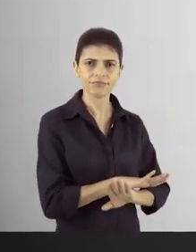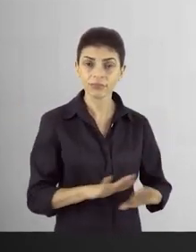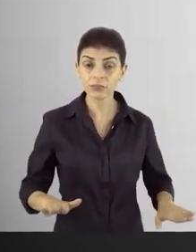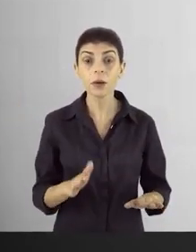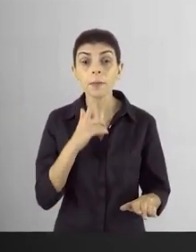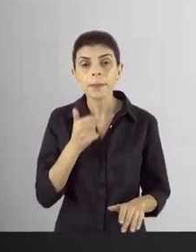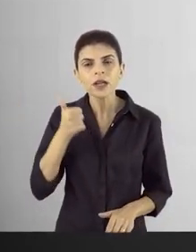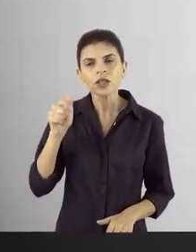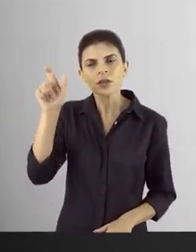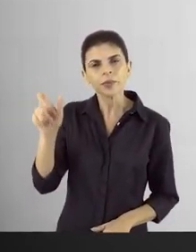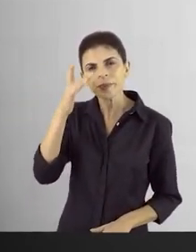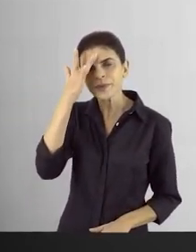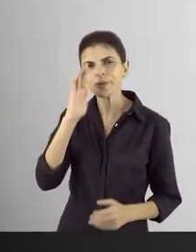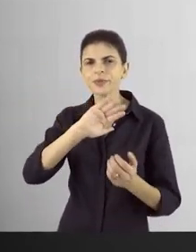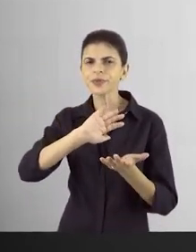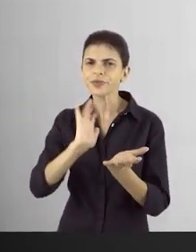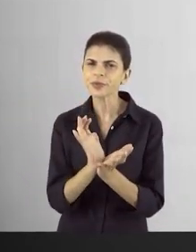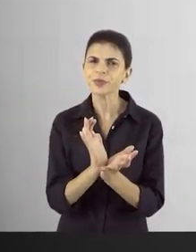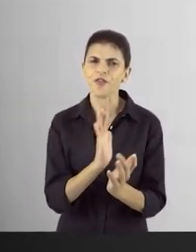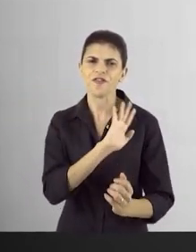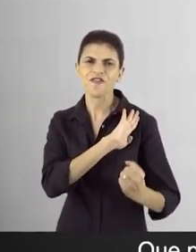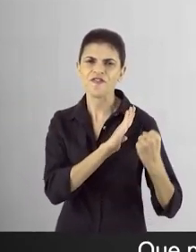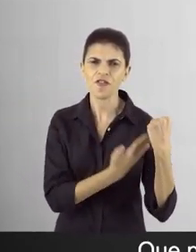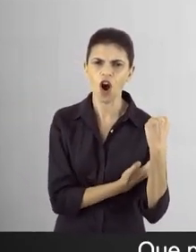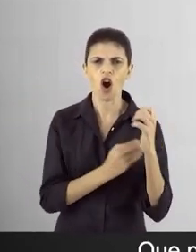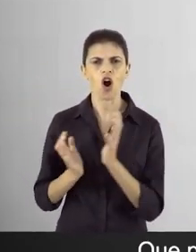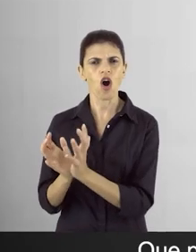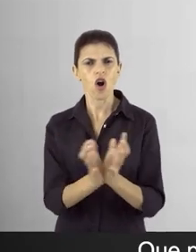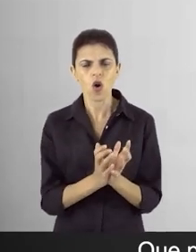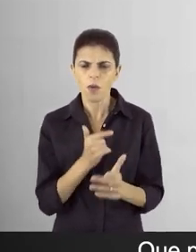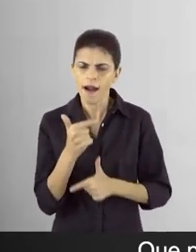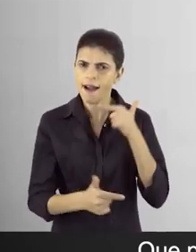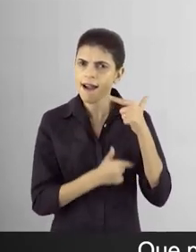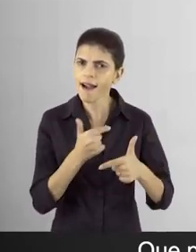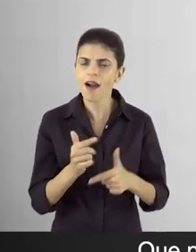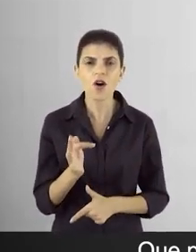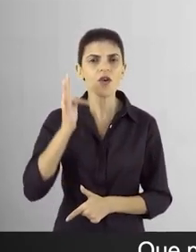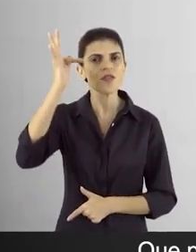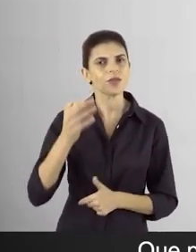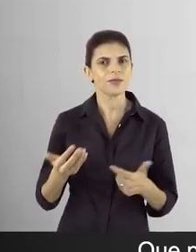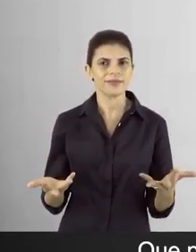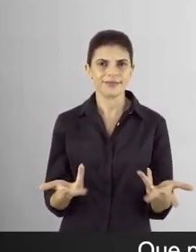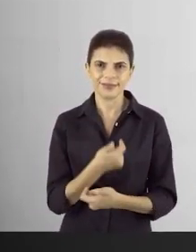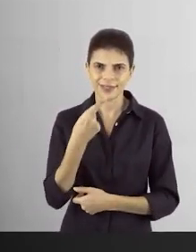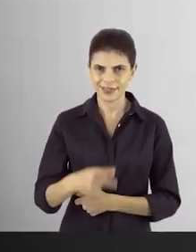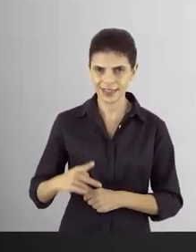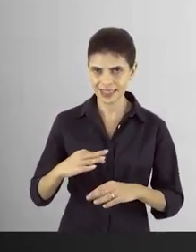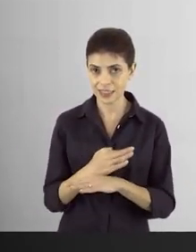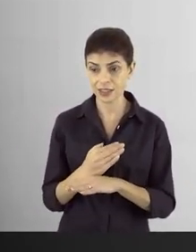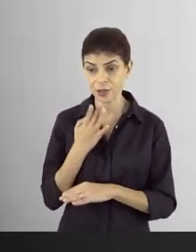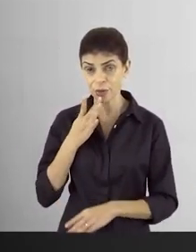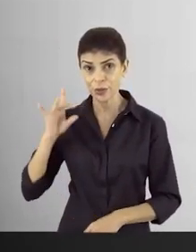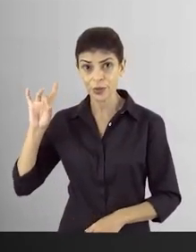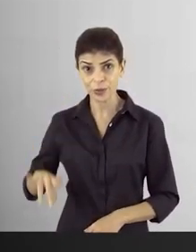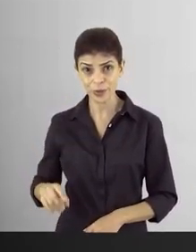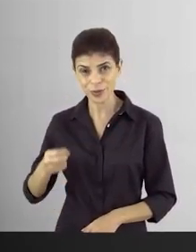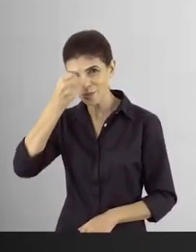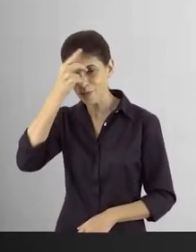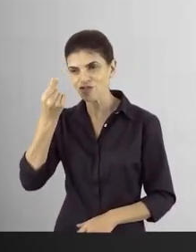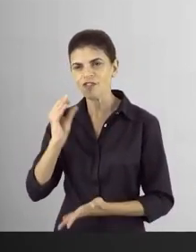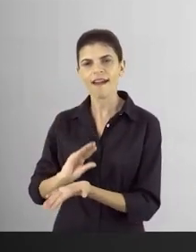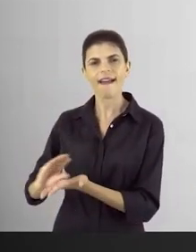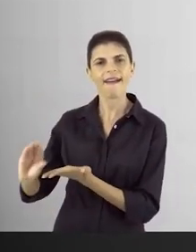pior. Nós precisamos de um time forte, íntegro, que possa construir um futuro mais promissor para a nossa cidade. O último prefeito teve